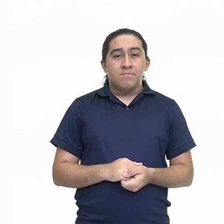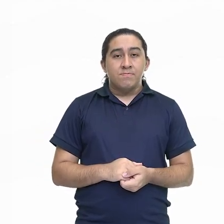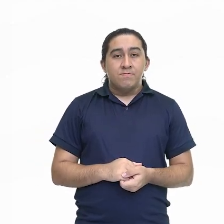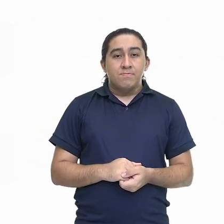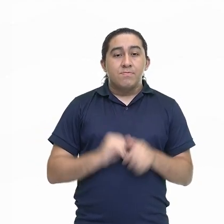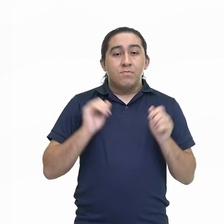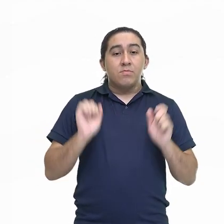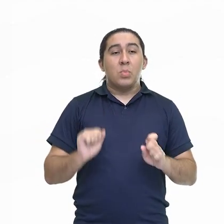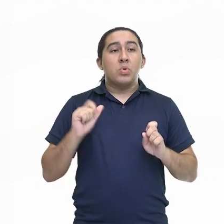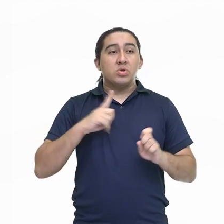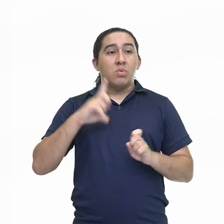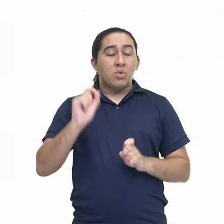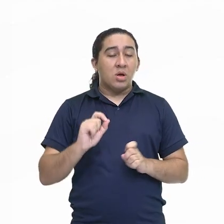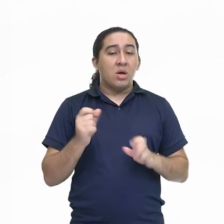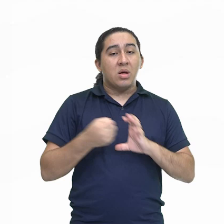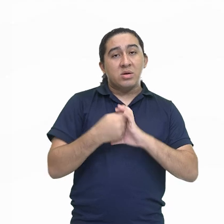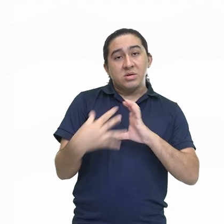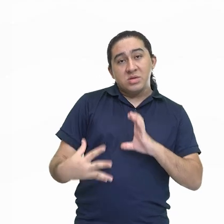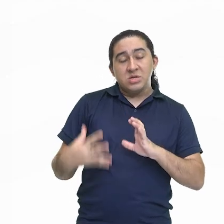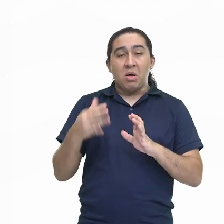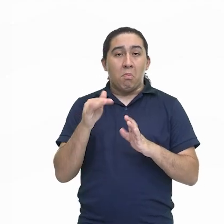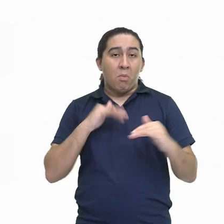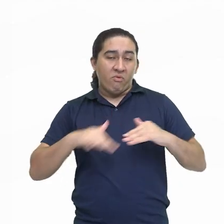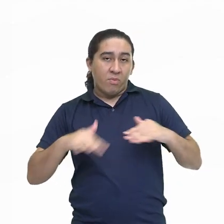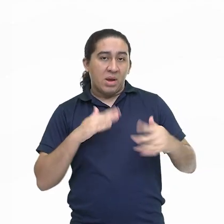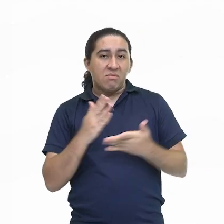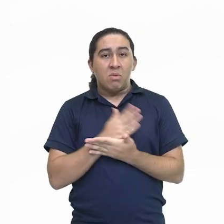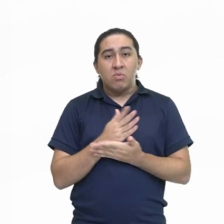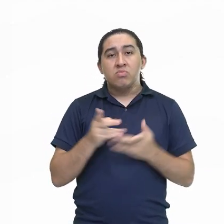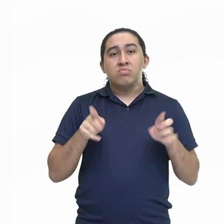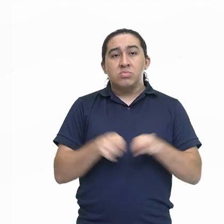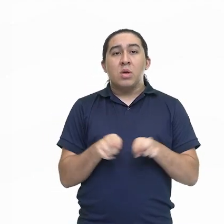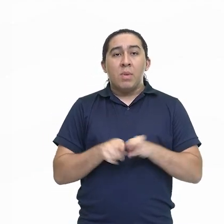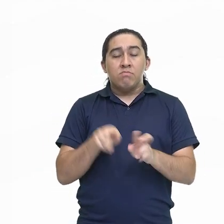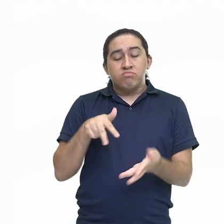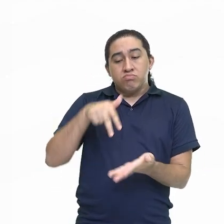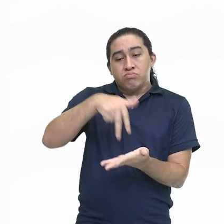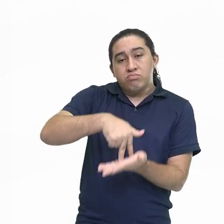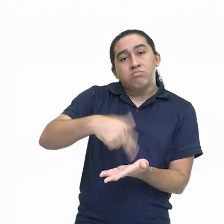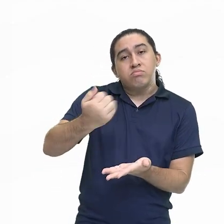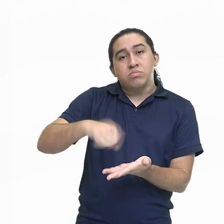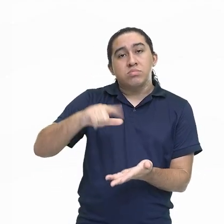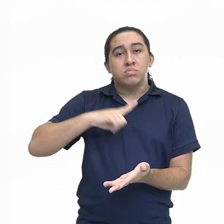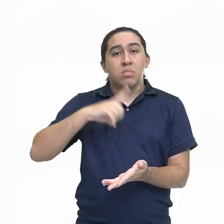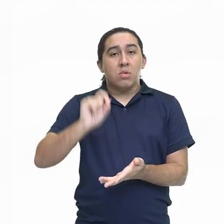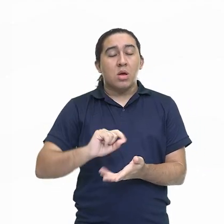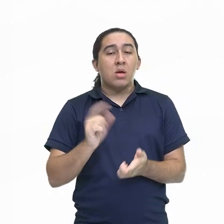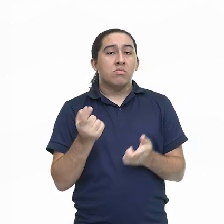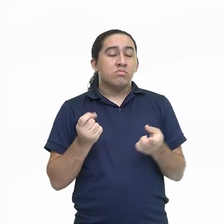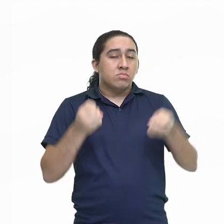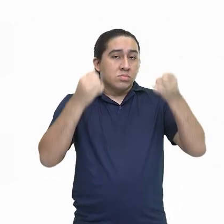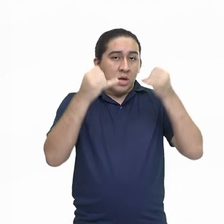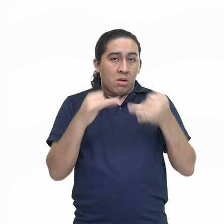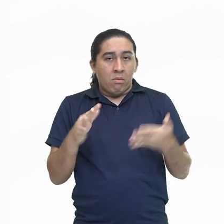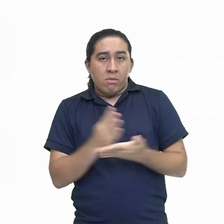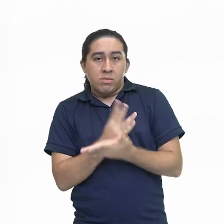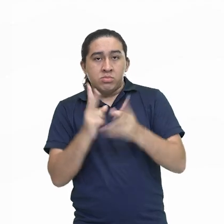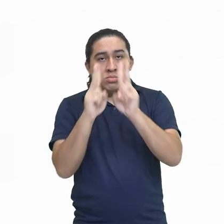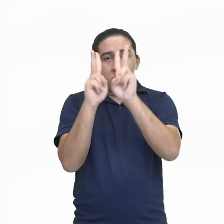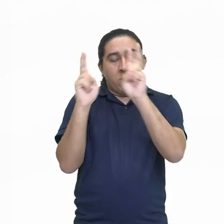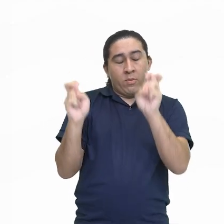envolver elementos físicos como gestos, posturas e movimentos para transmitir mensagens ou